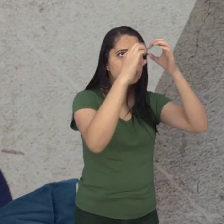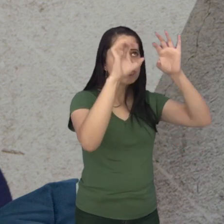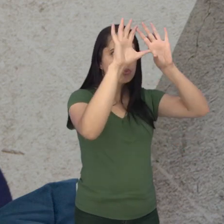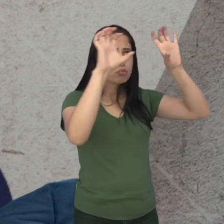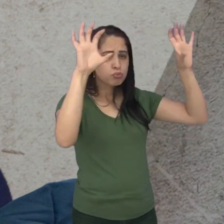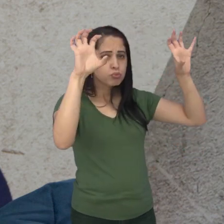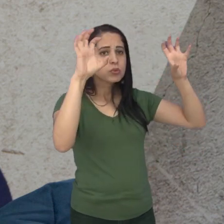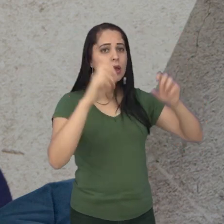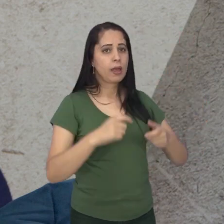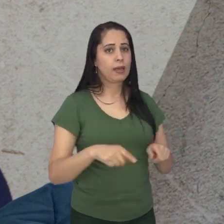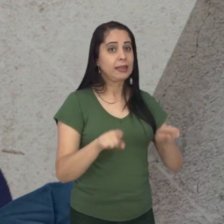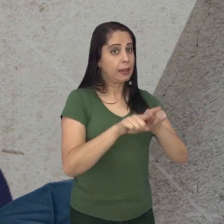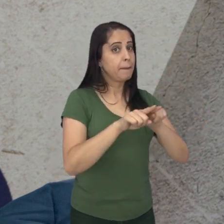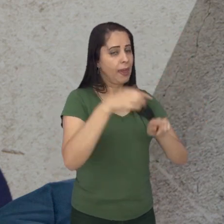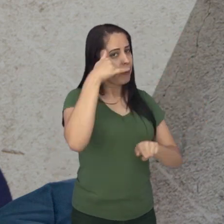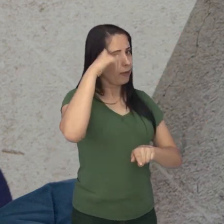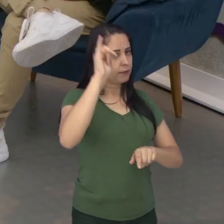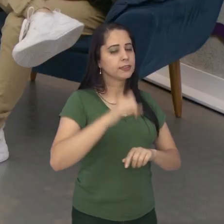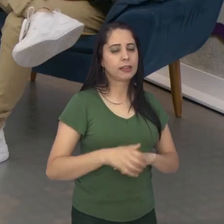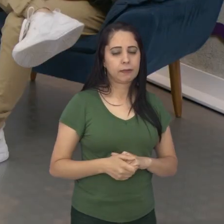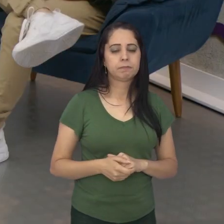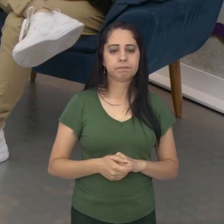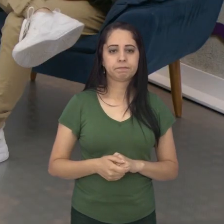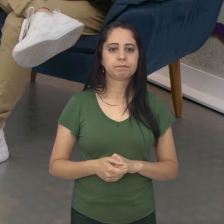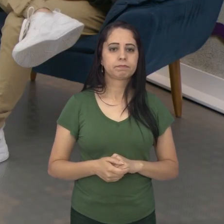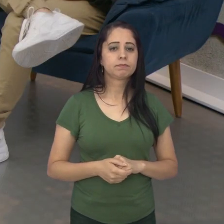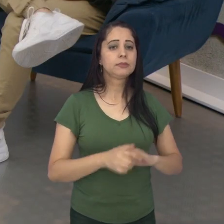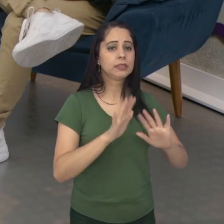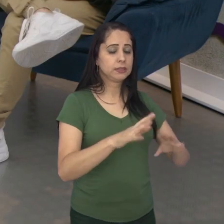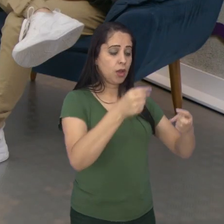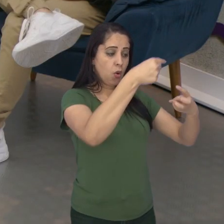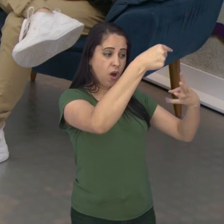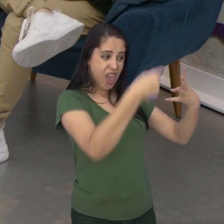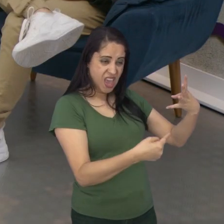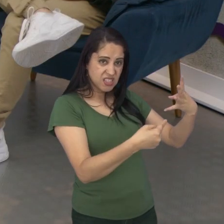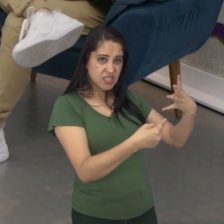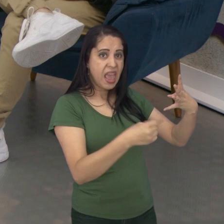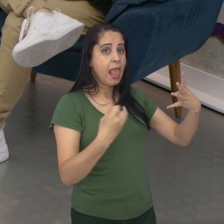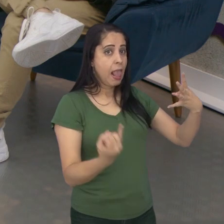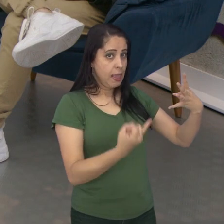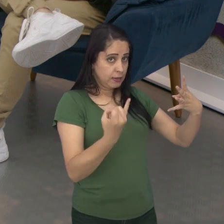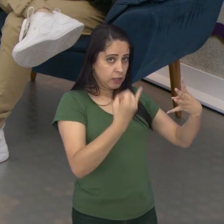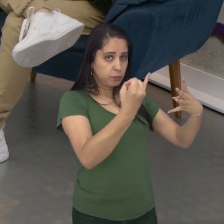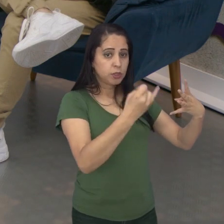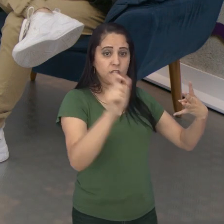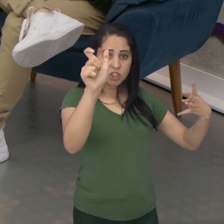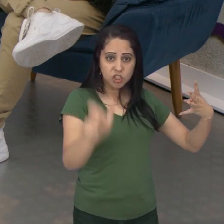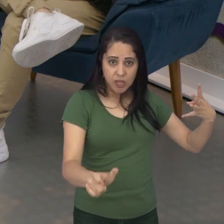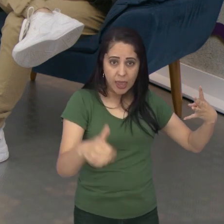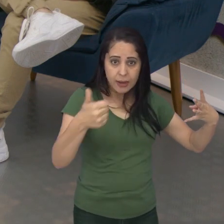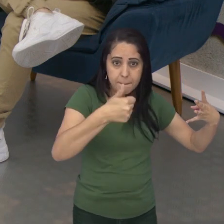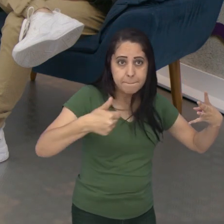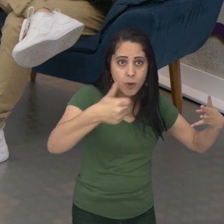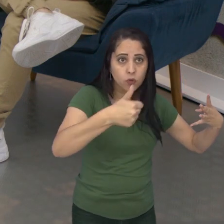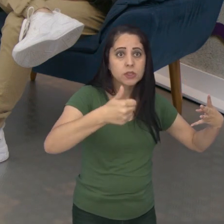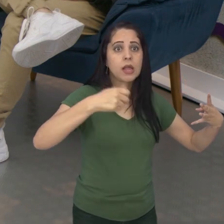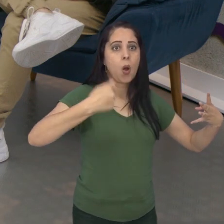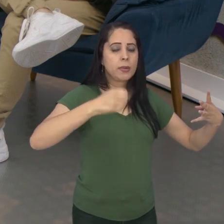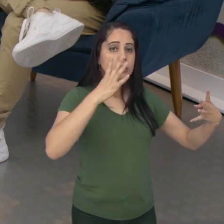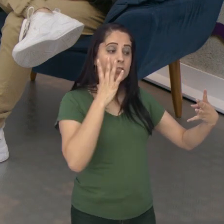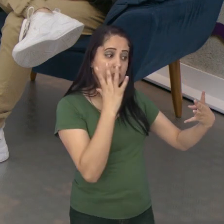da eficiência energética, né? Então, é um ponto bem importante que eu chamo a atenção aqui para